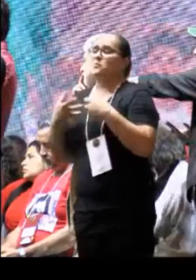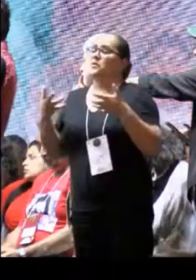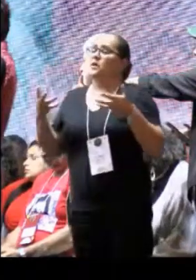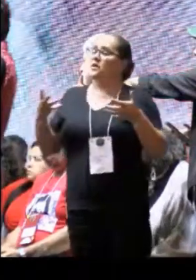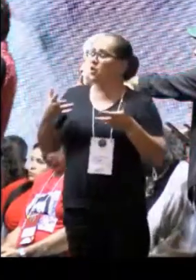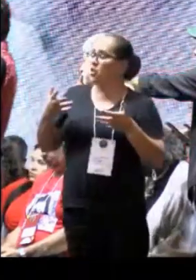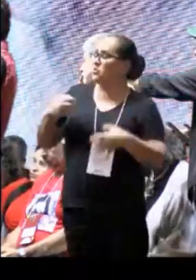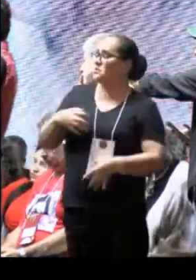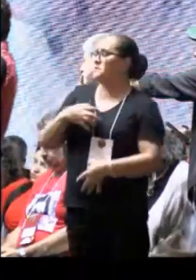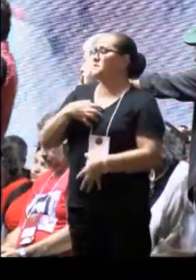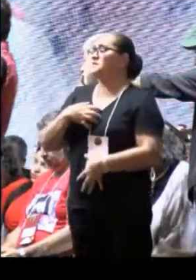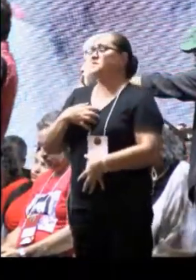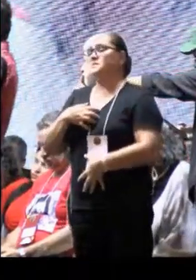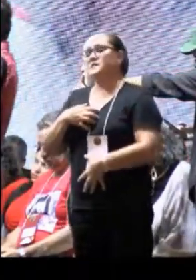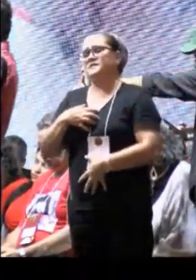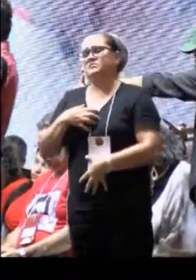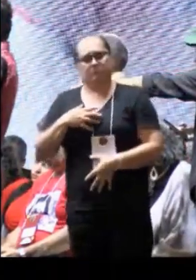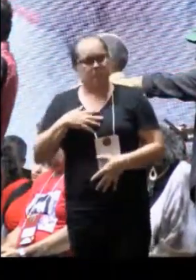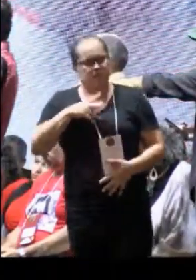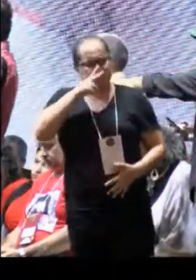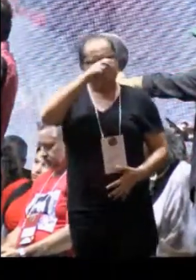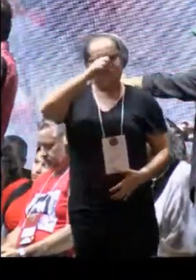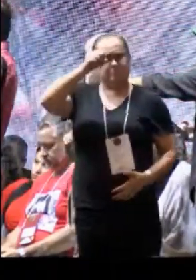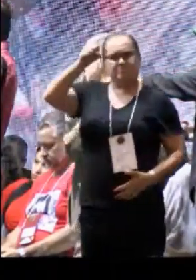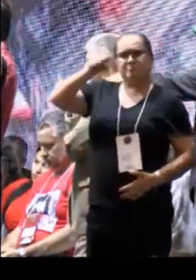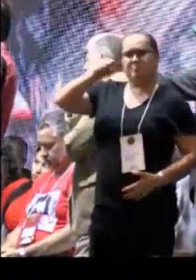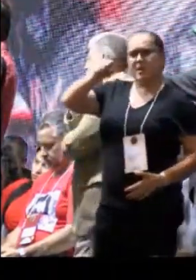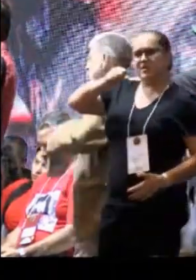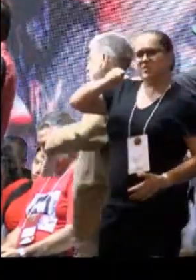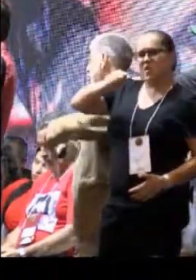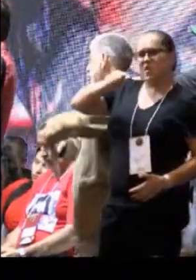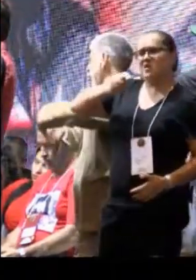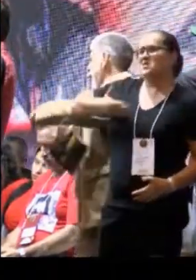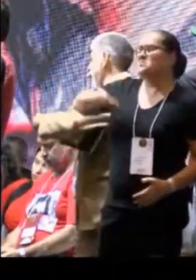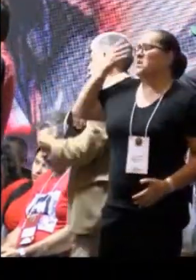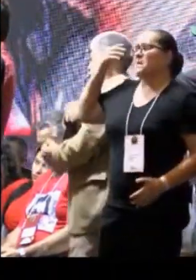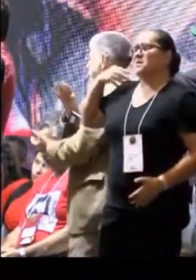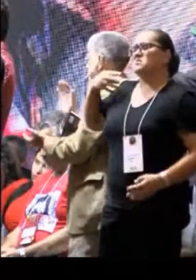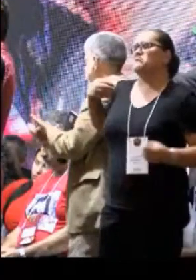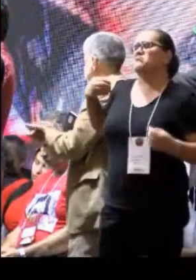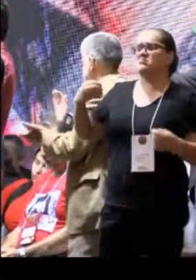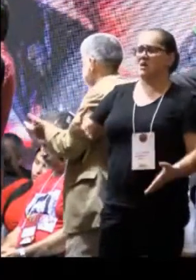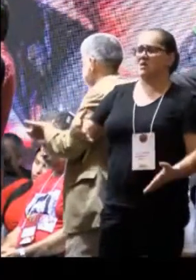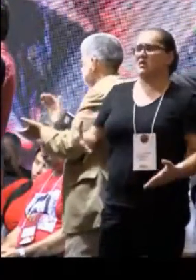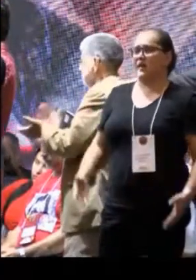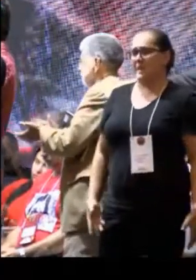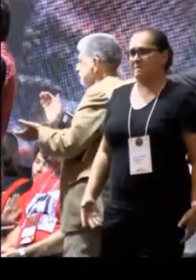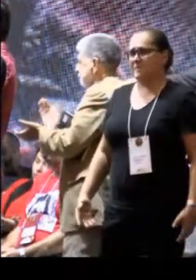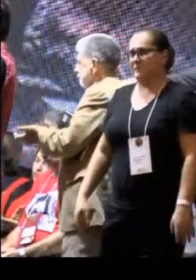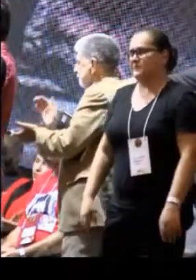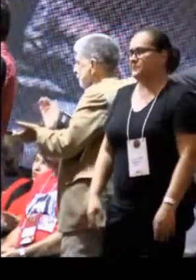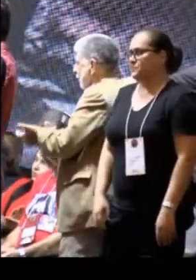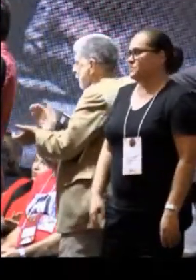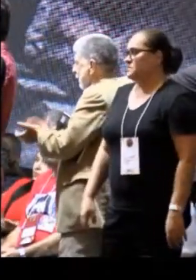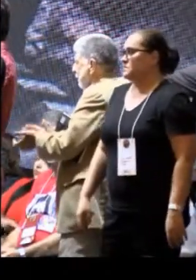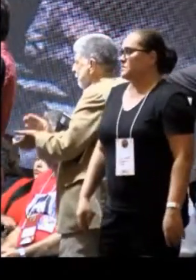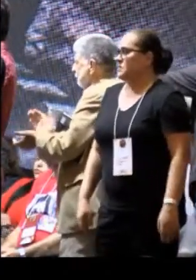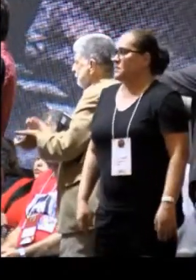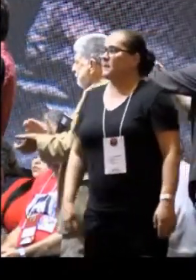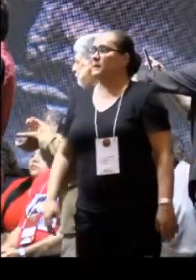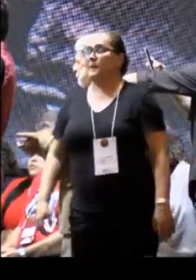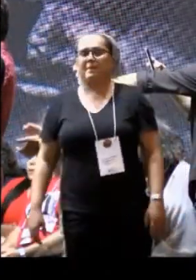me sinto muito mais forte do que quando eu me entreguei à política federal.